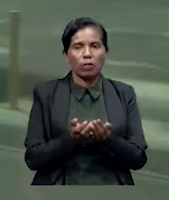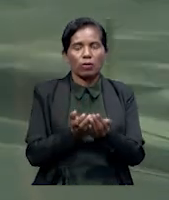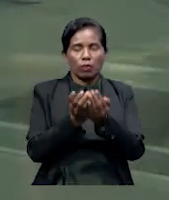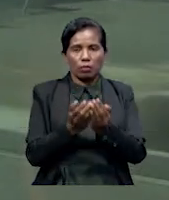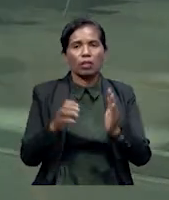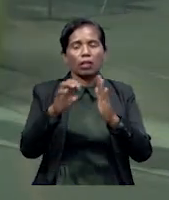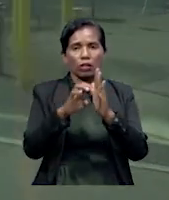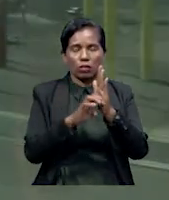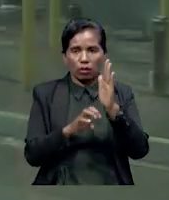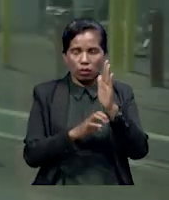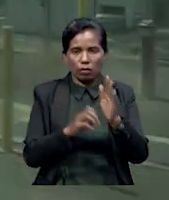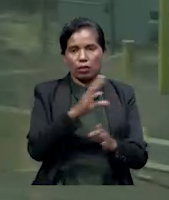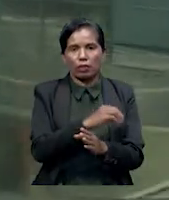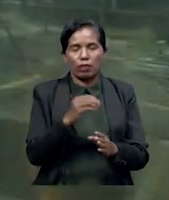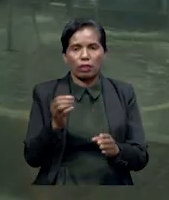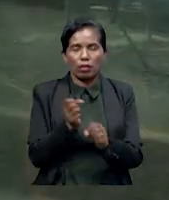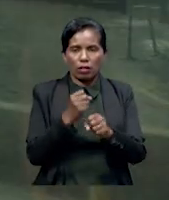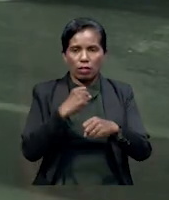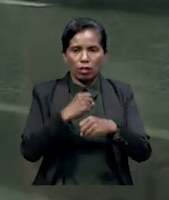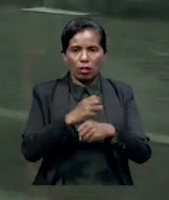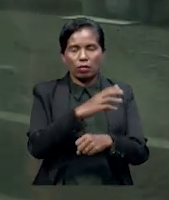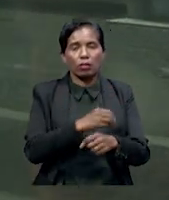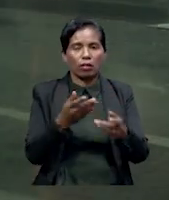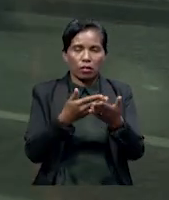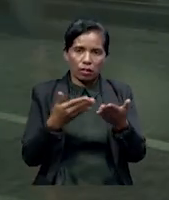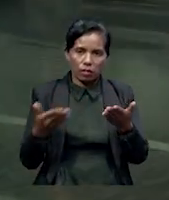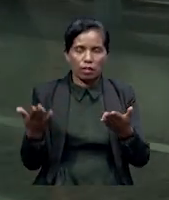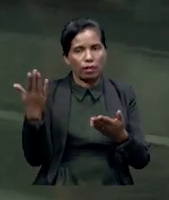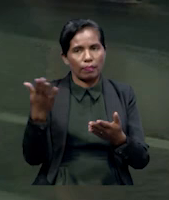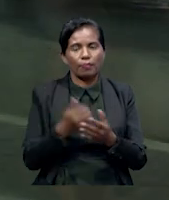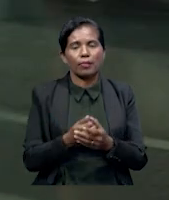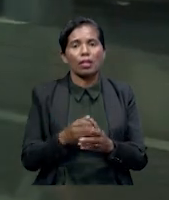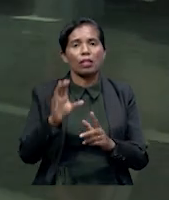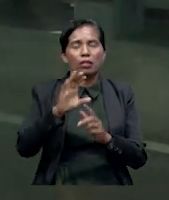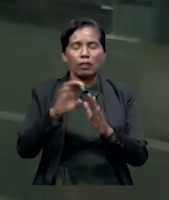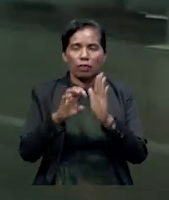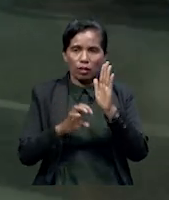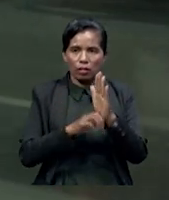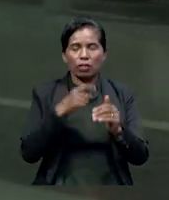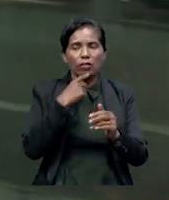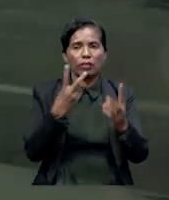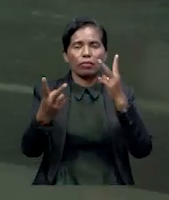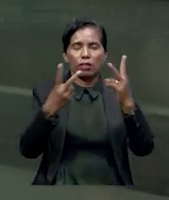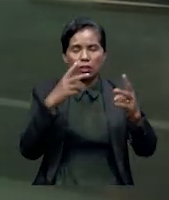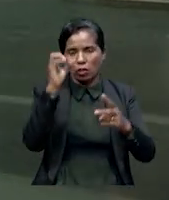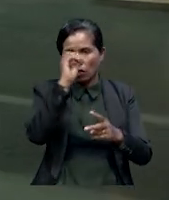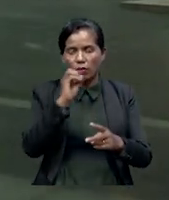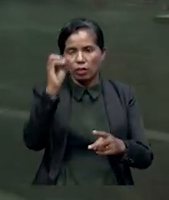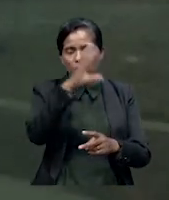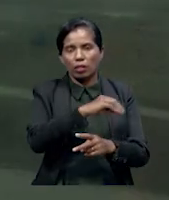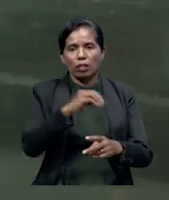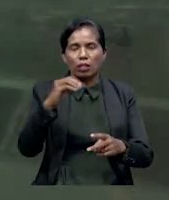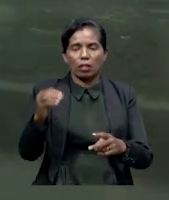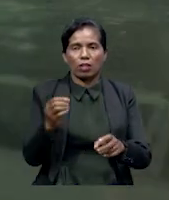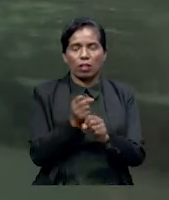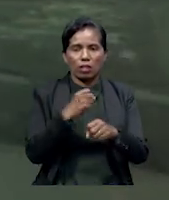estrutura armazenamento offshore no ralo desmantelamento. Além de ne, chefe estado delegação Mos visita na observa empresa Impex nebe